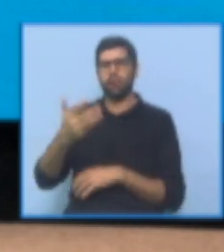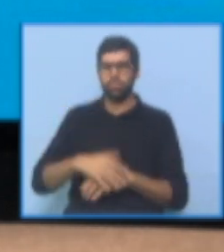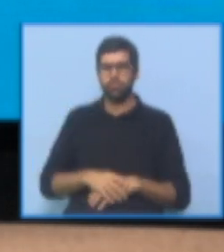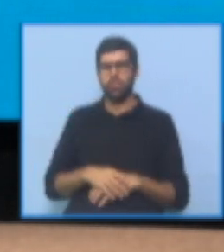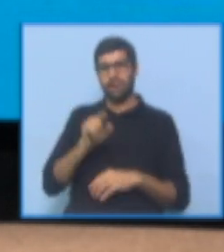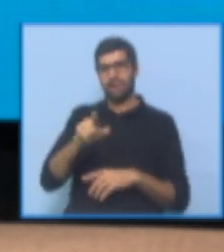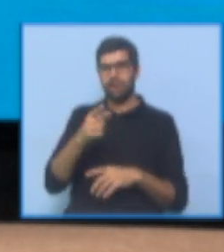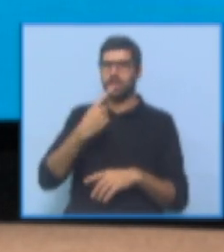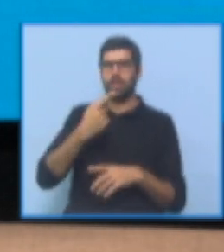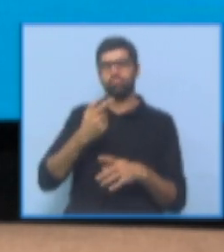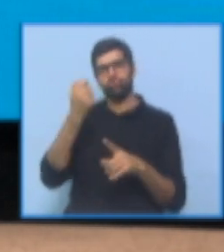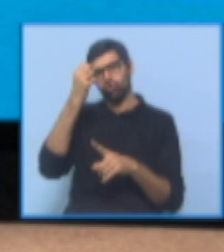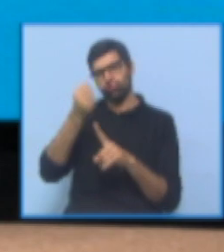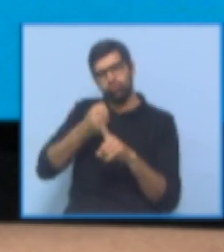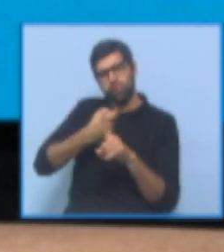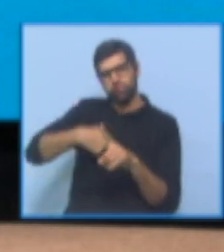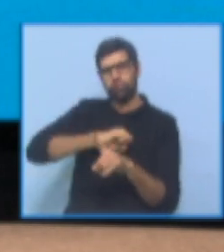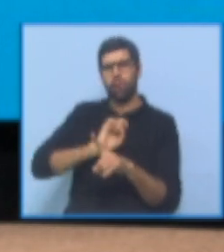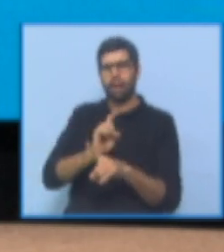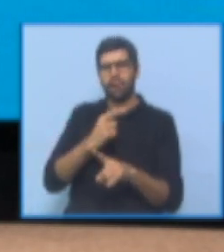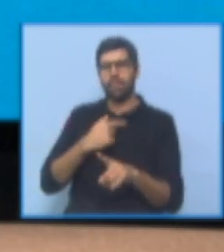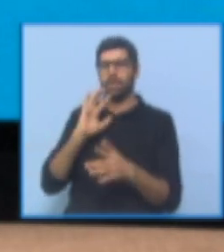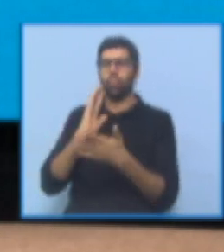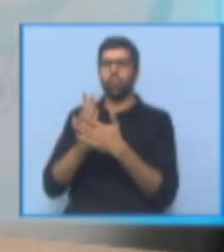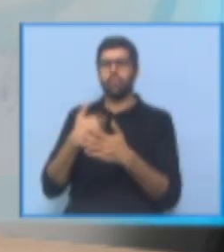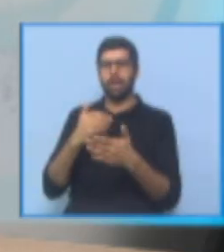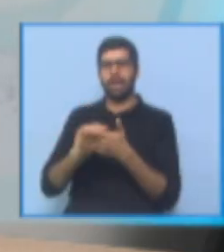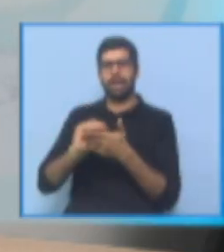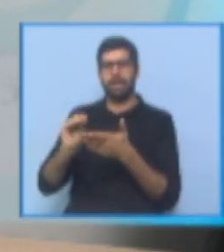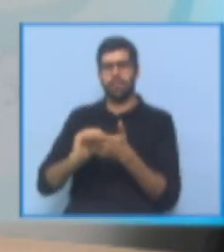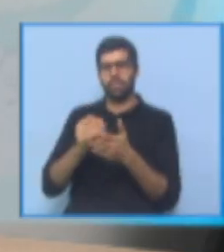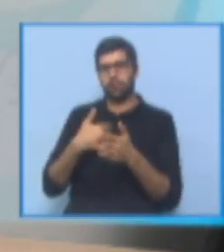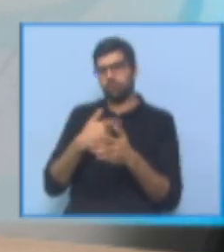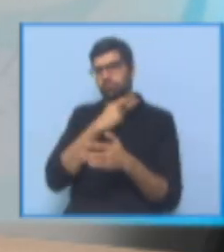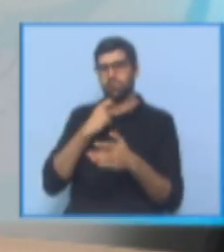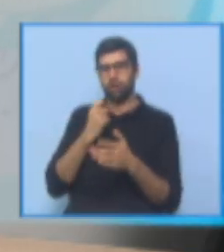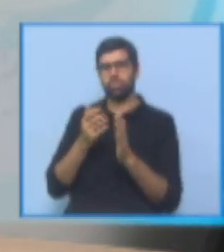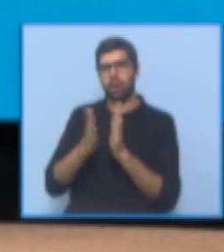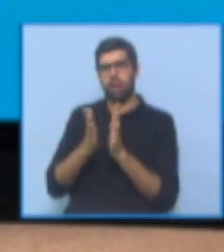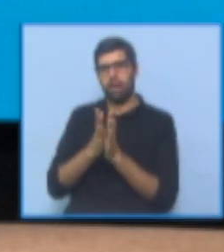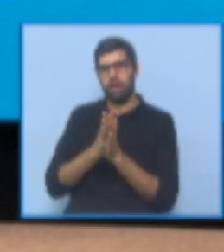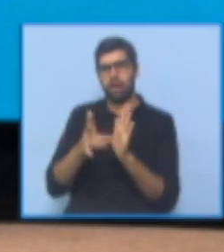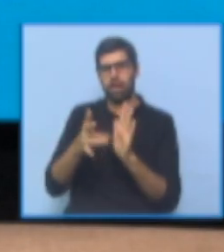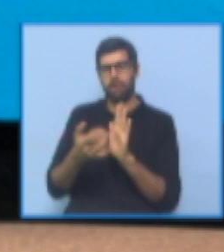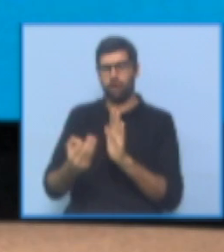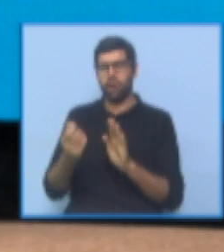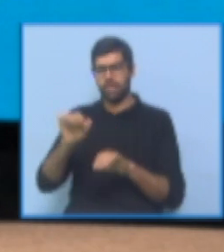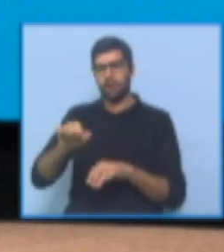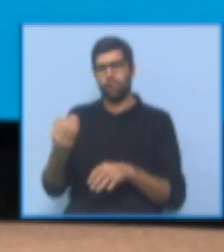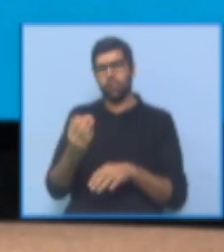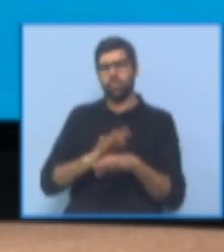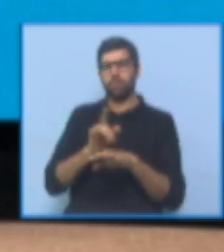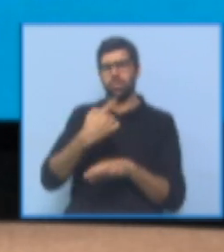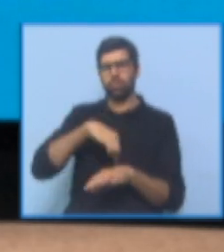é uma grande aposta nossa. E também a última das cartas pastorais que publicou e que está neste livro. Precisamente, porque nós quisemos, não só por causa